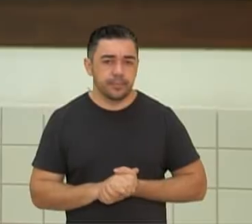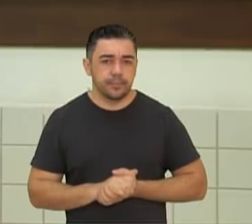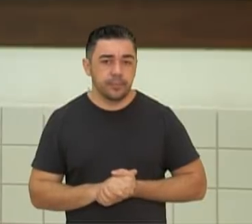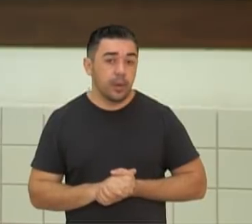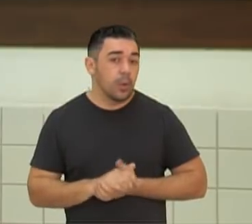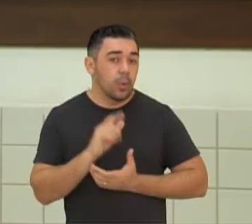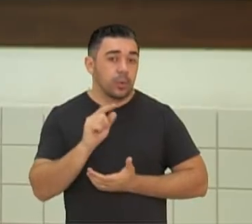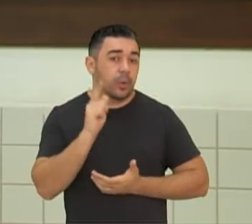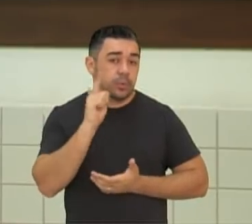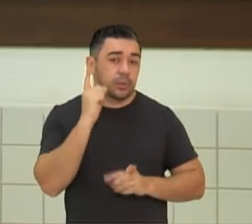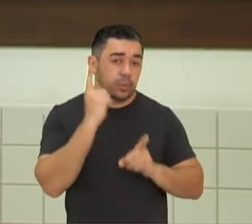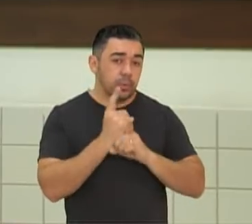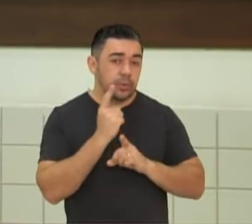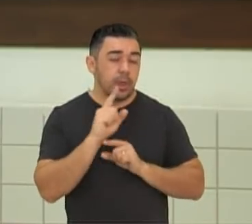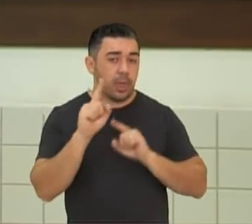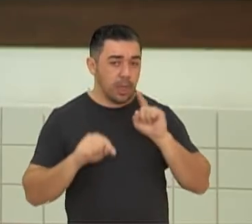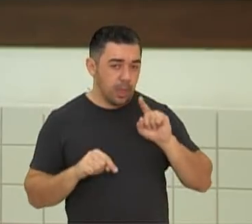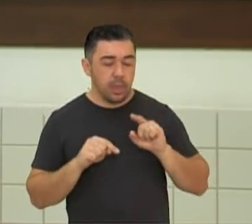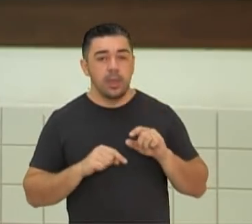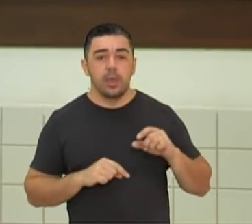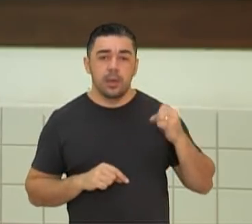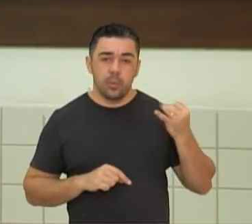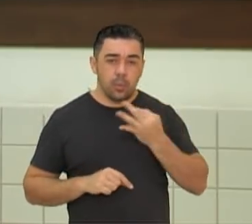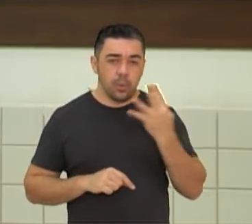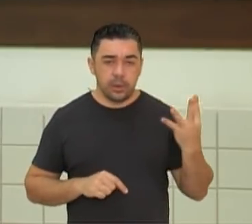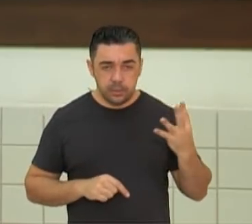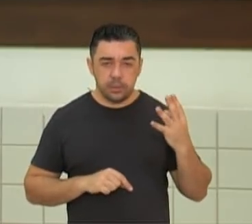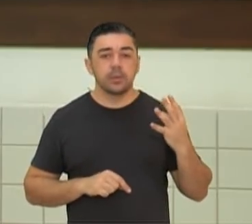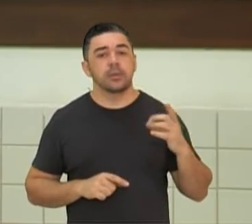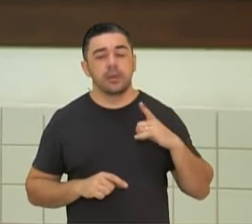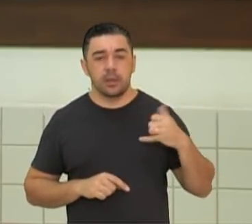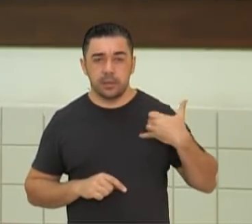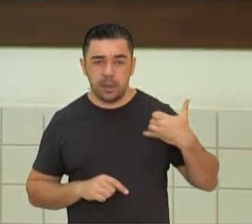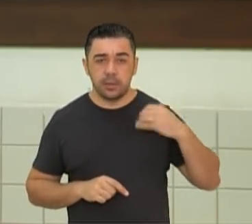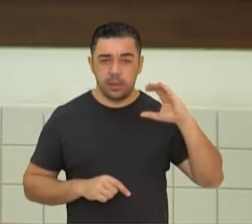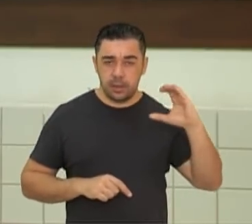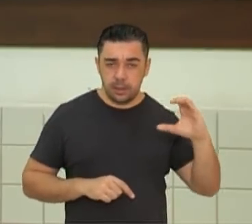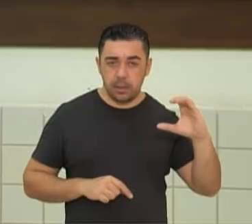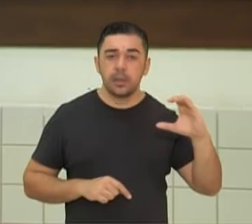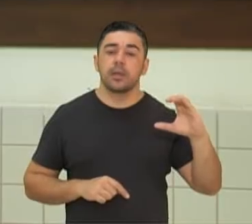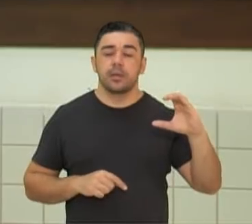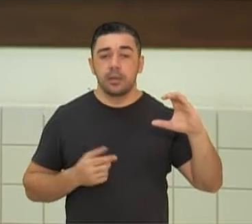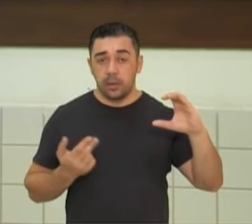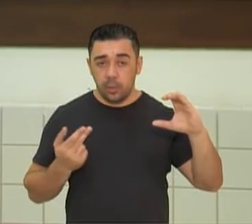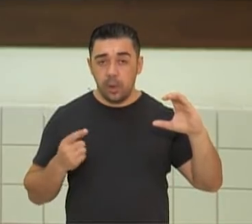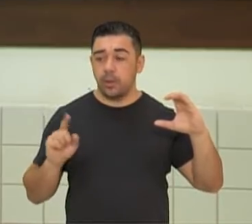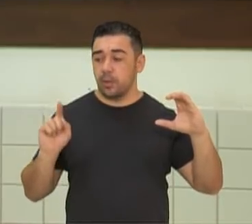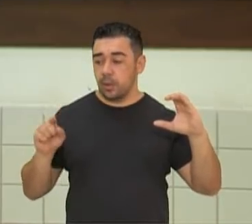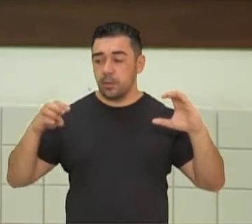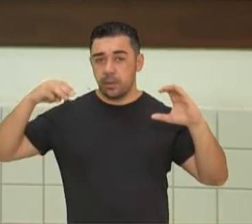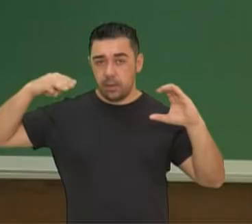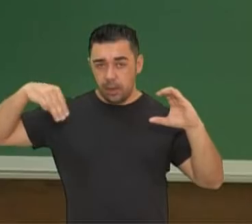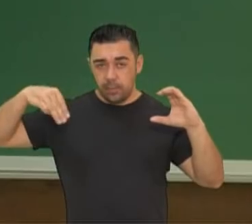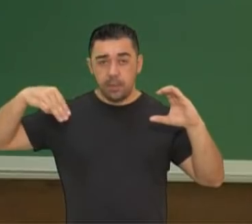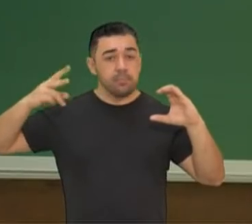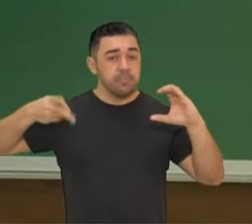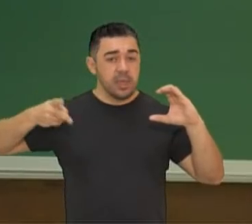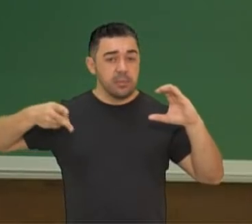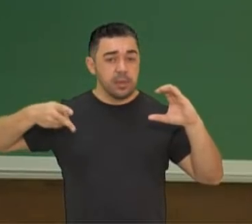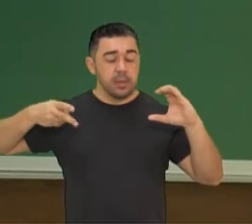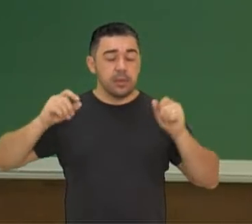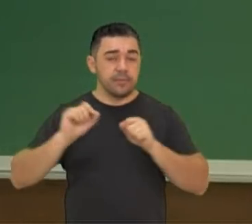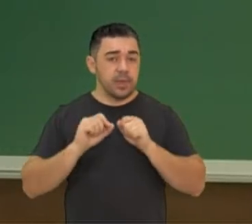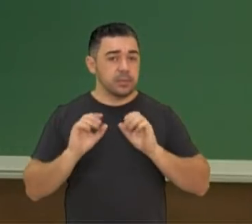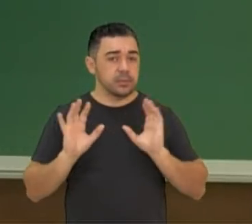fez chegar numa solução? Foi trabalhar a idade da Cláudia com a mesma variável da idade da Melissa. Quando eu represento a equação desse